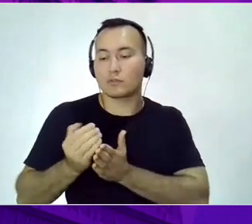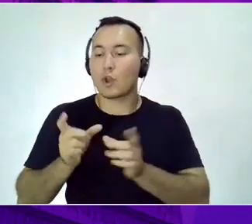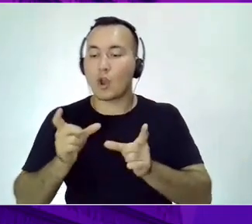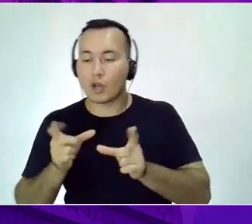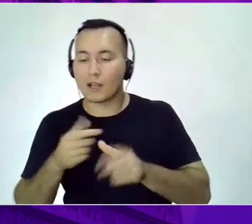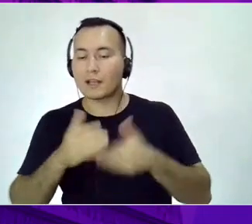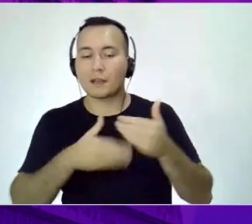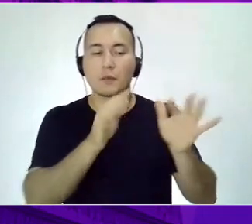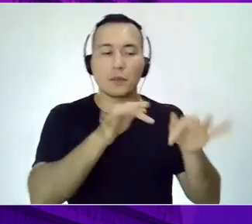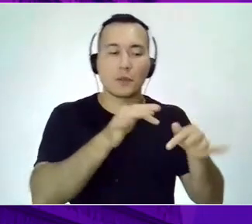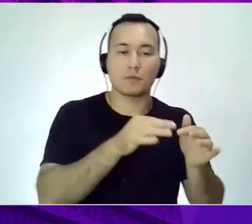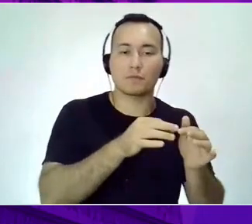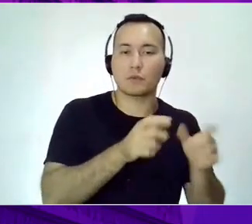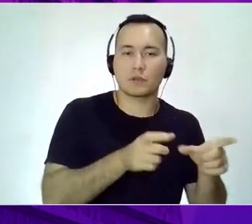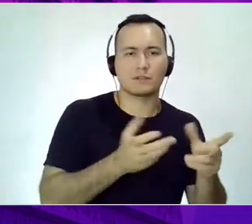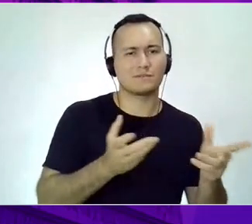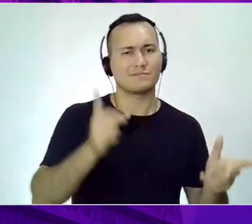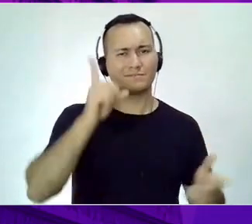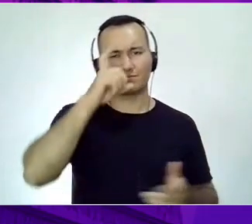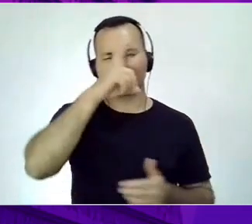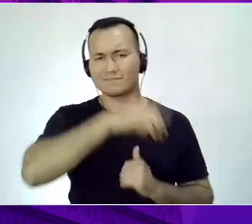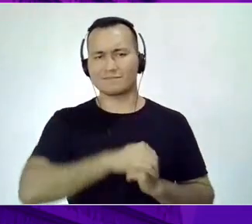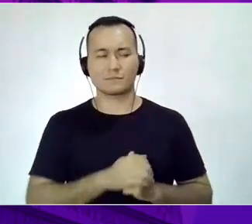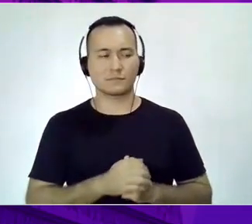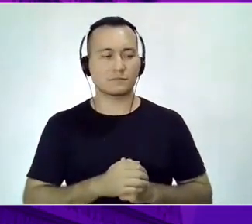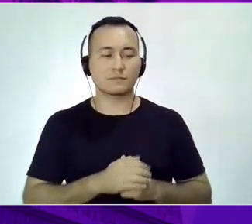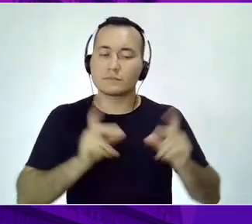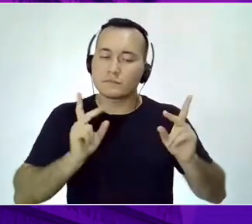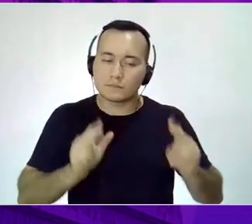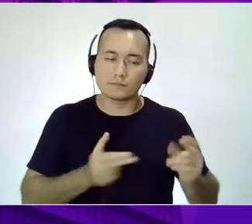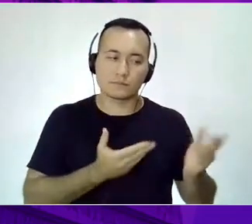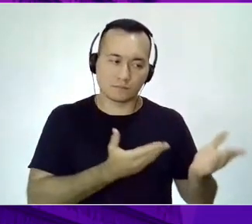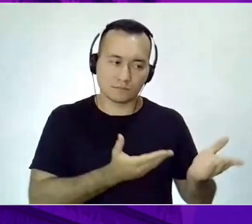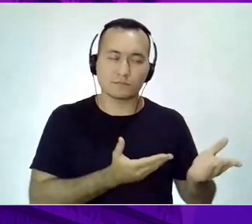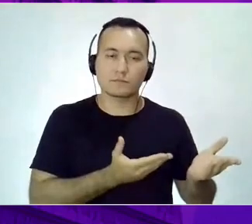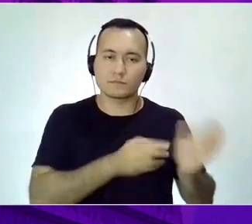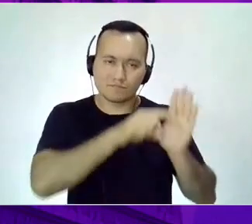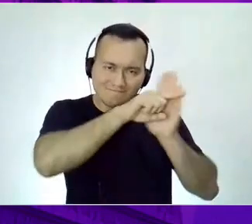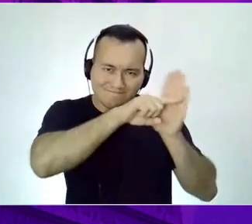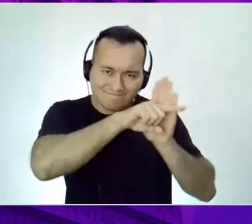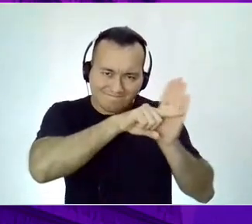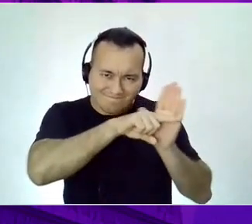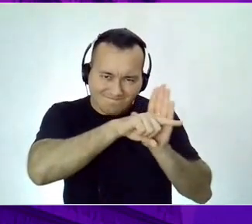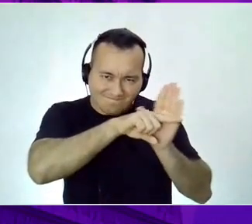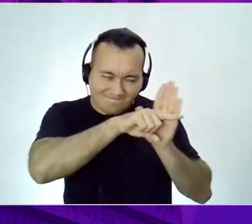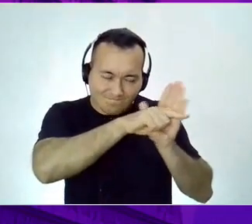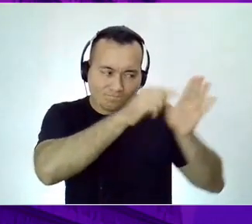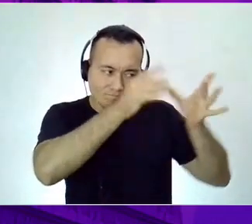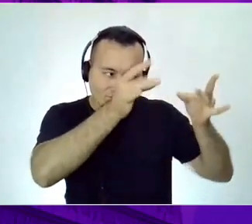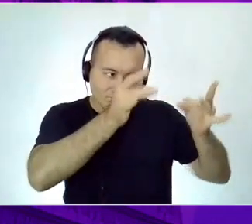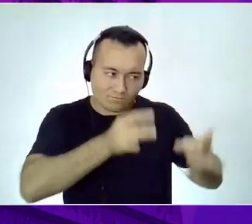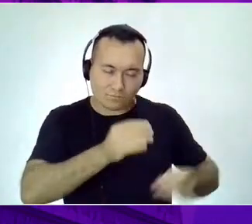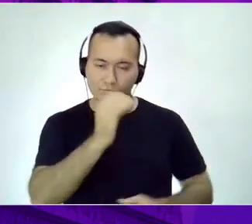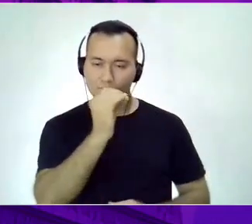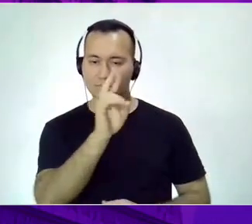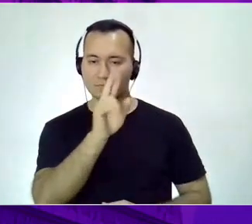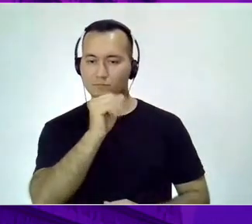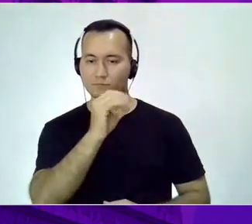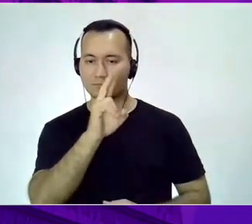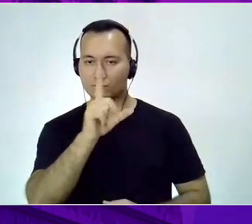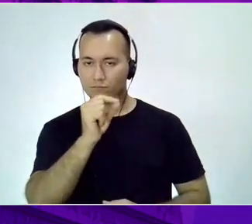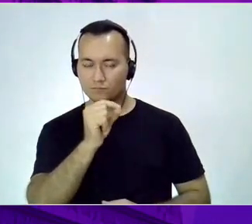tempo. Outra questão, sistemas de machine learning trabalham com aprendizado